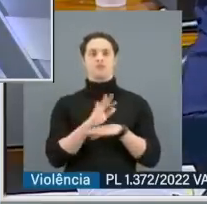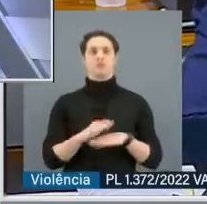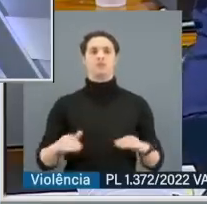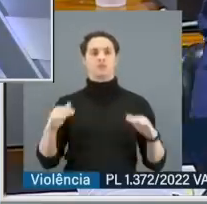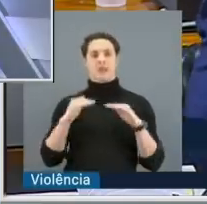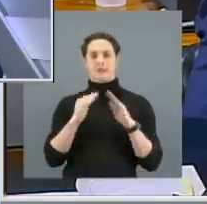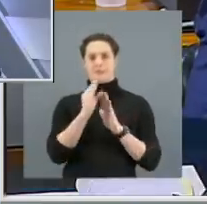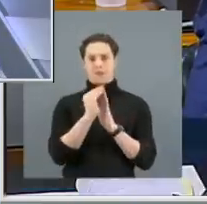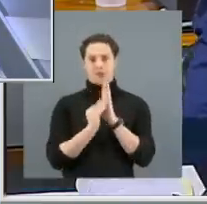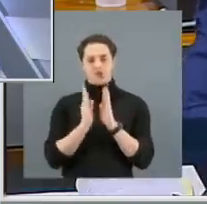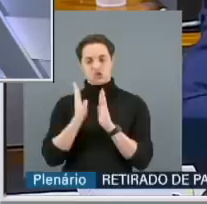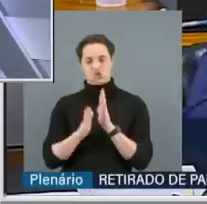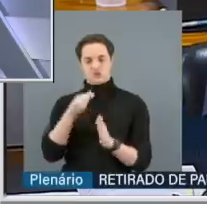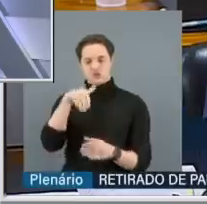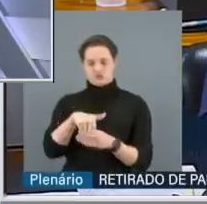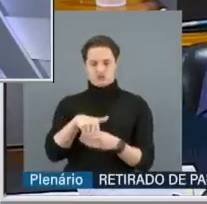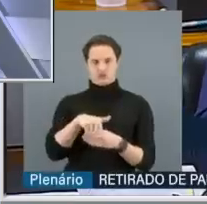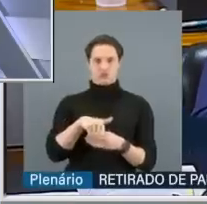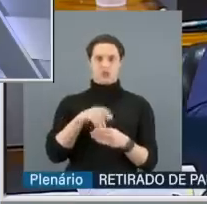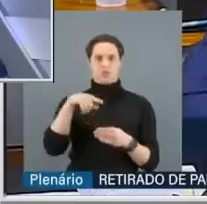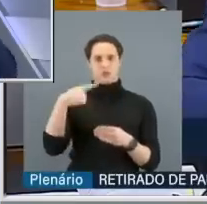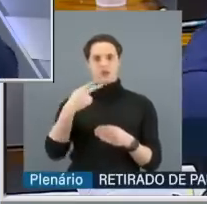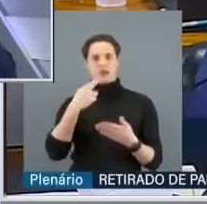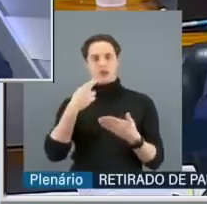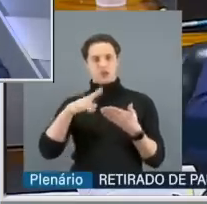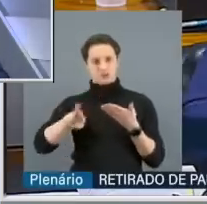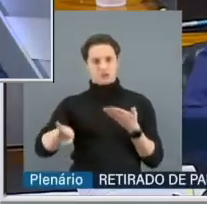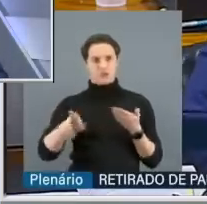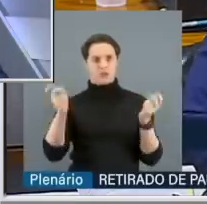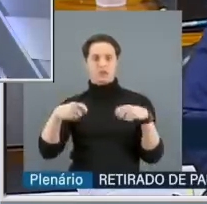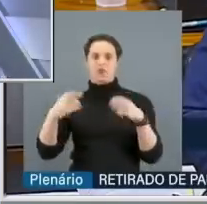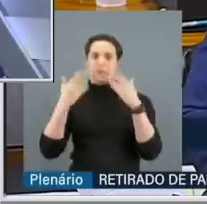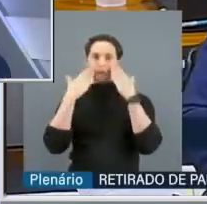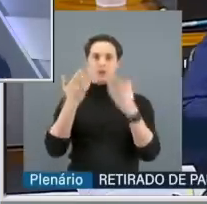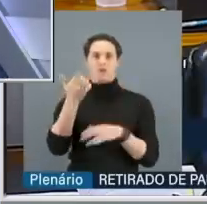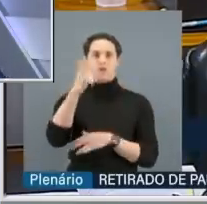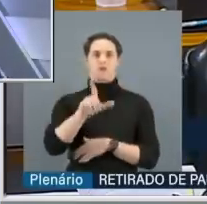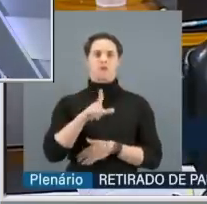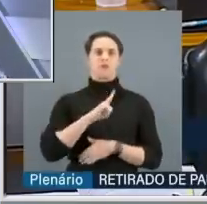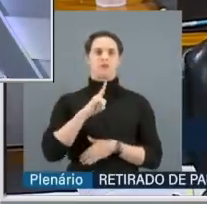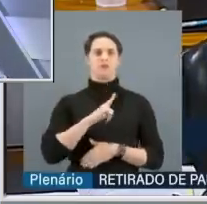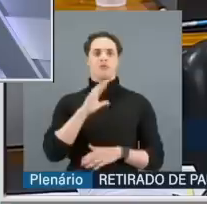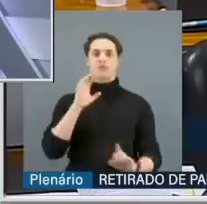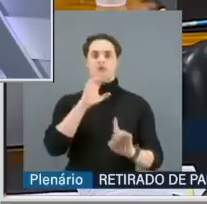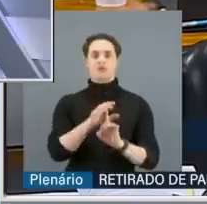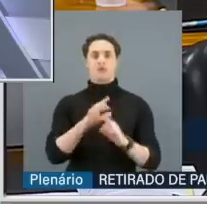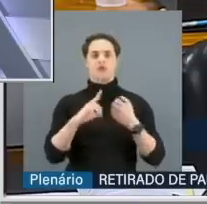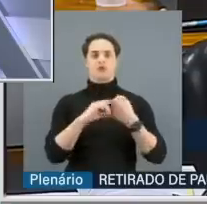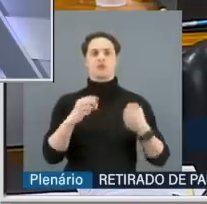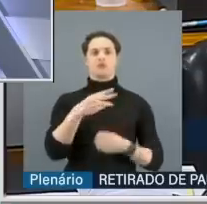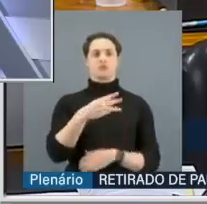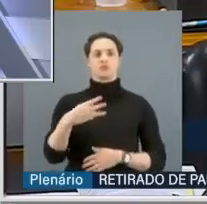de permanecer em silêncio, que é um direito, uma garantia processual